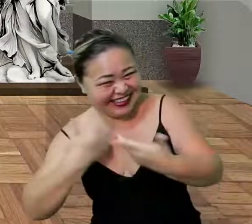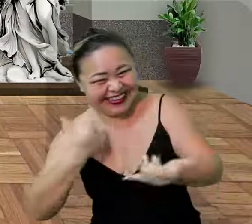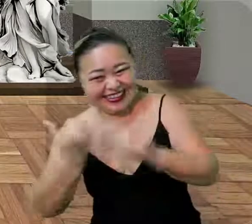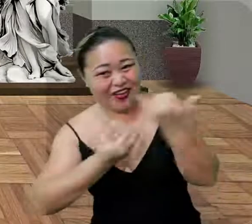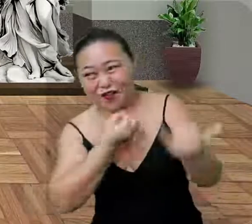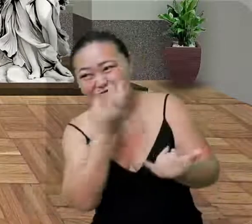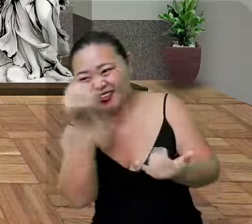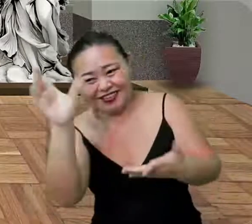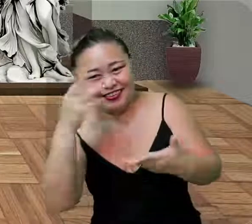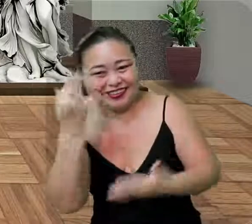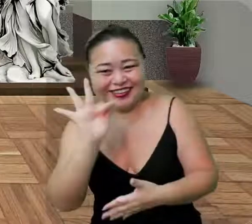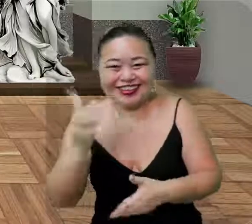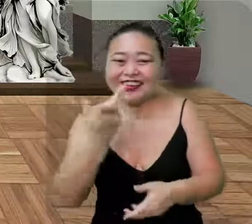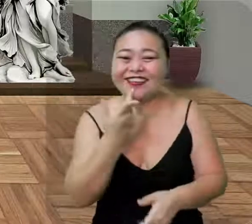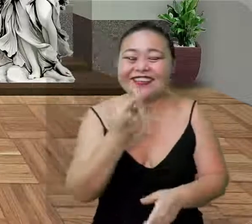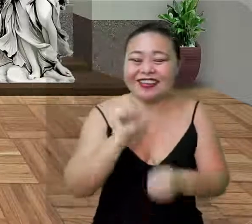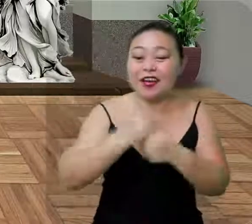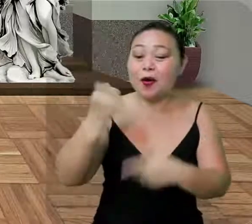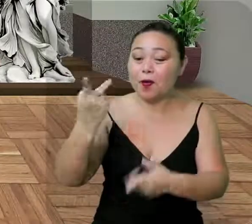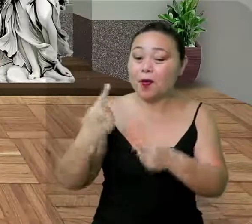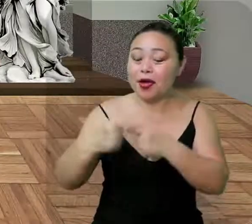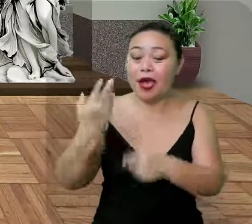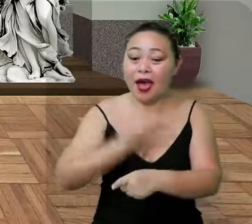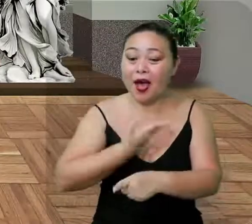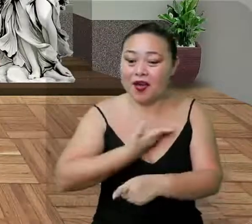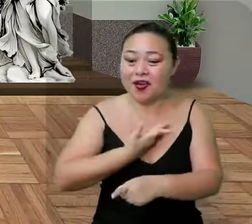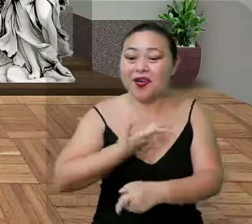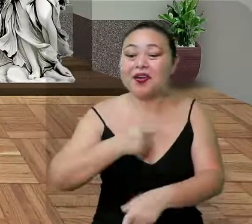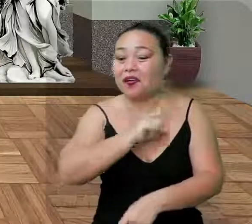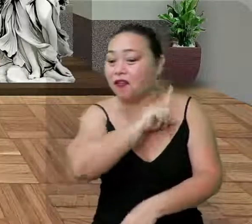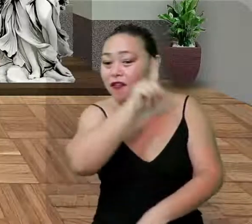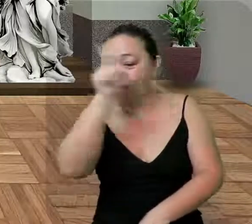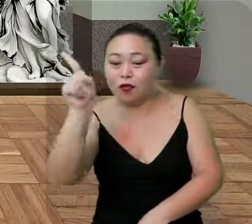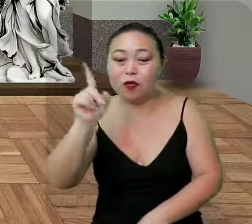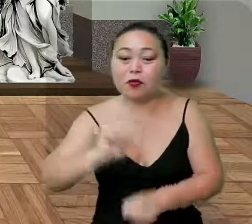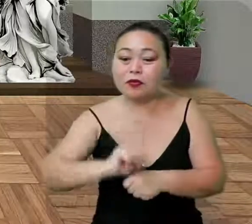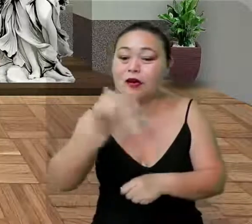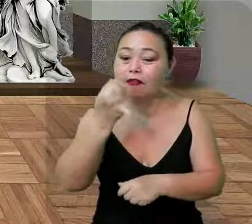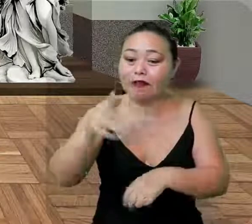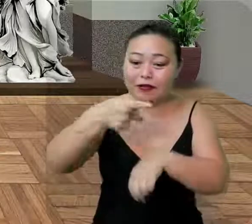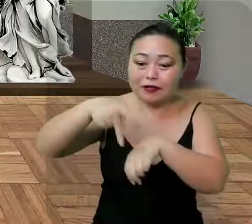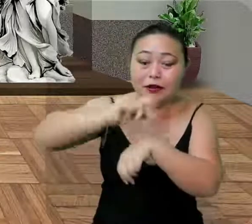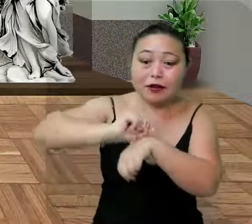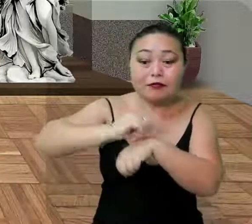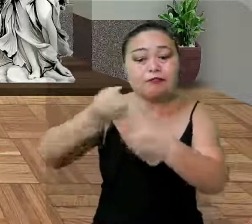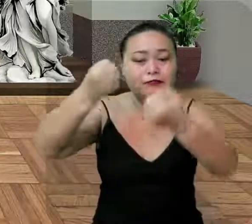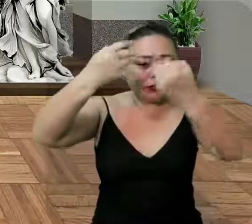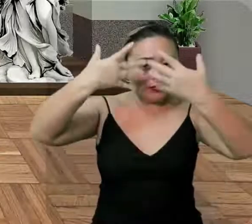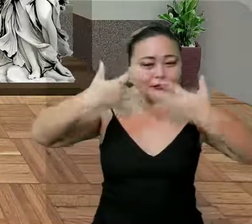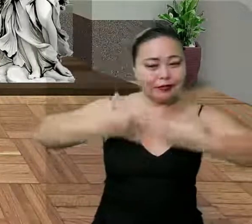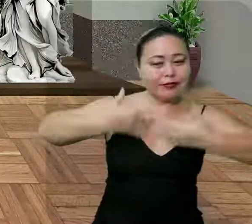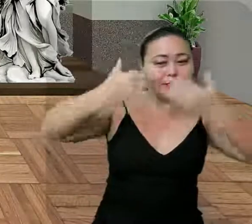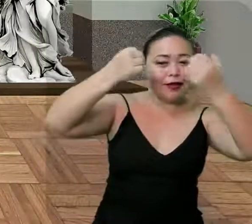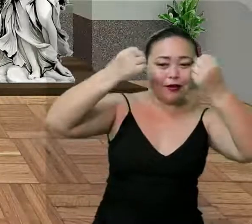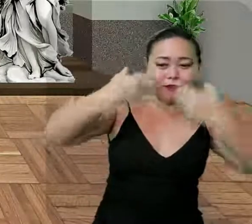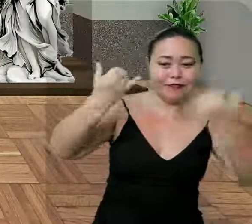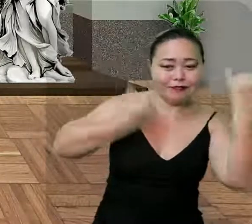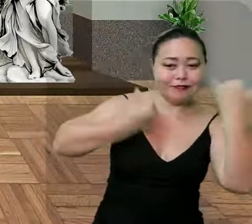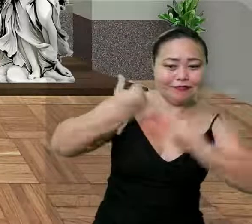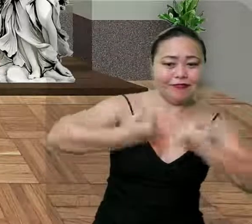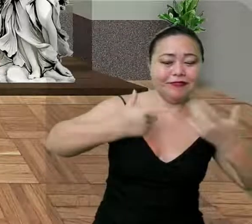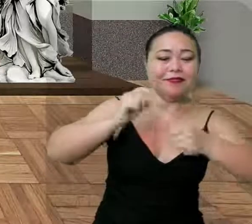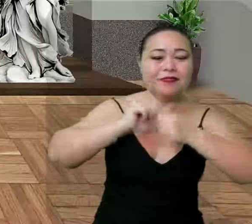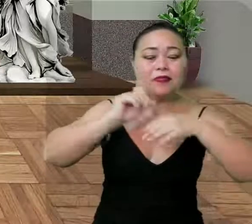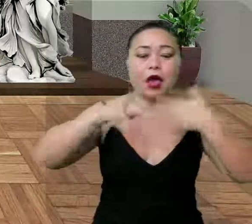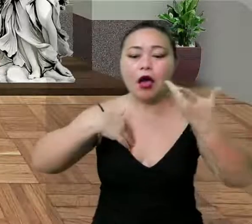tá recado Eu falo isso para ter amigos meus é tem ido na na França e me relataram isso e cara eles